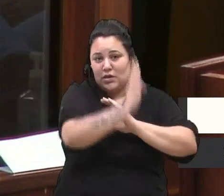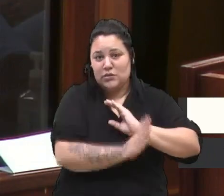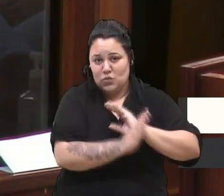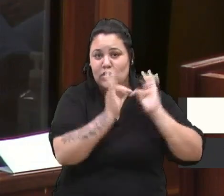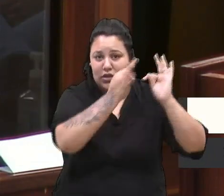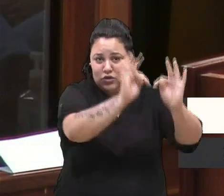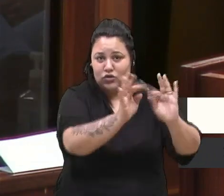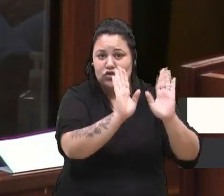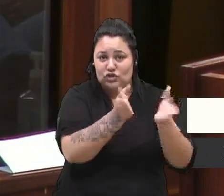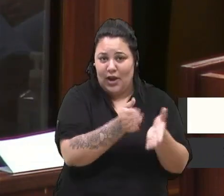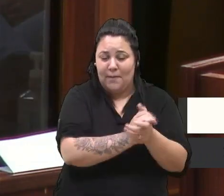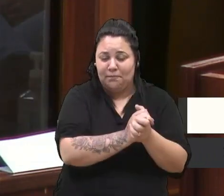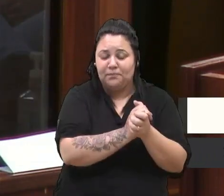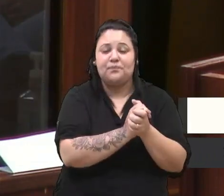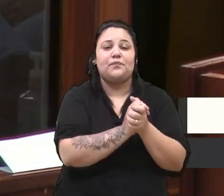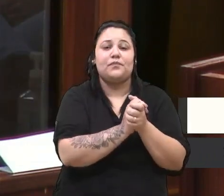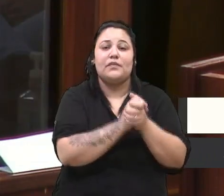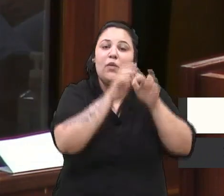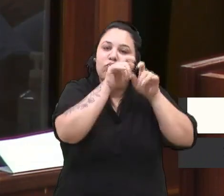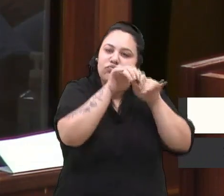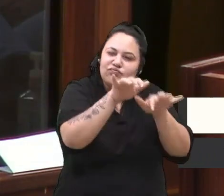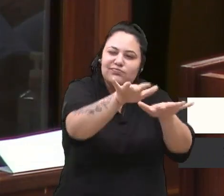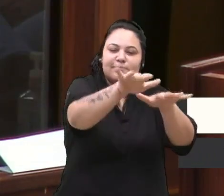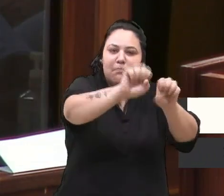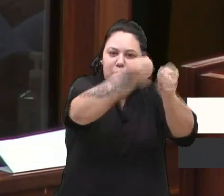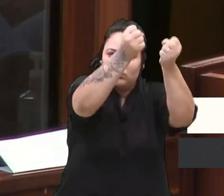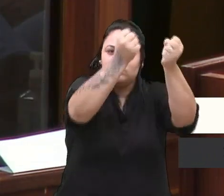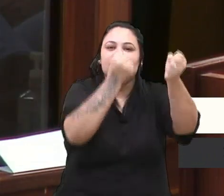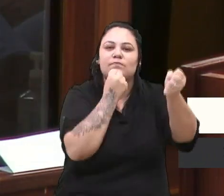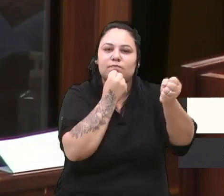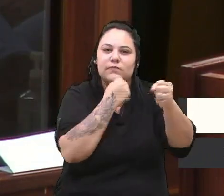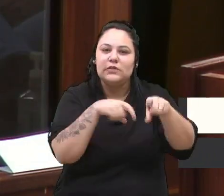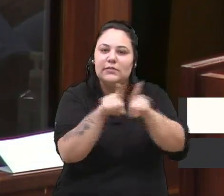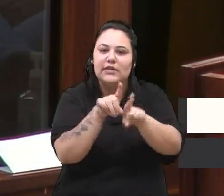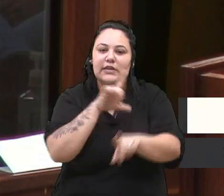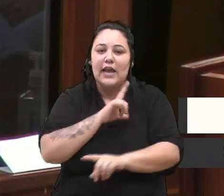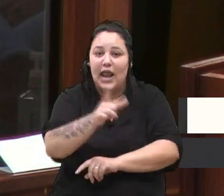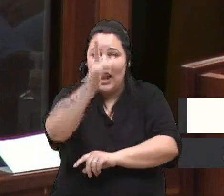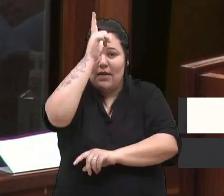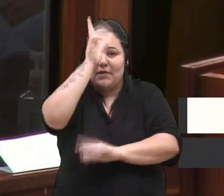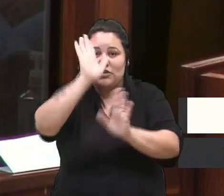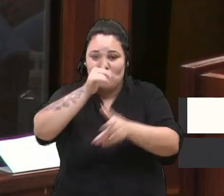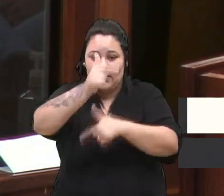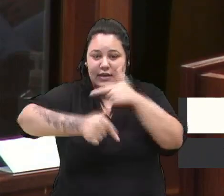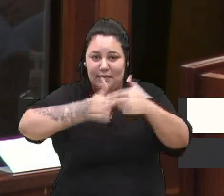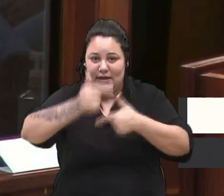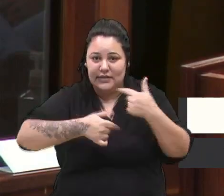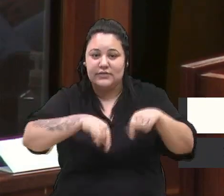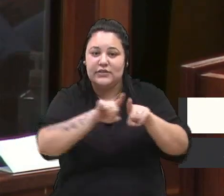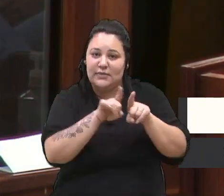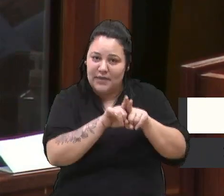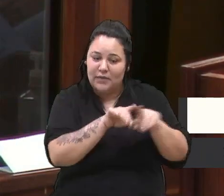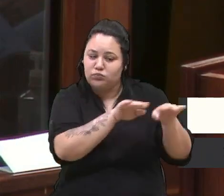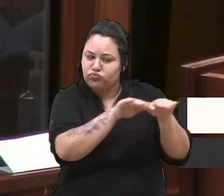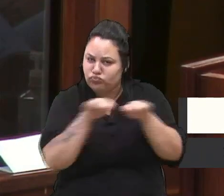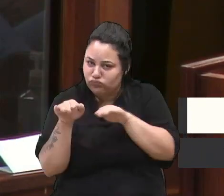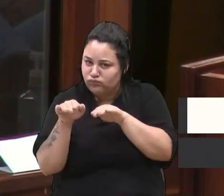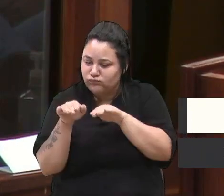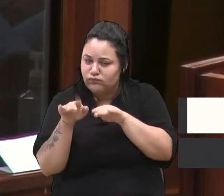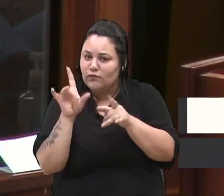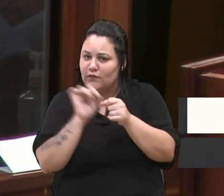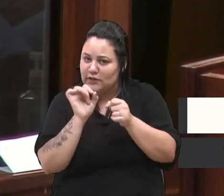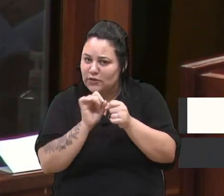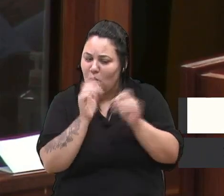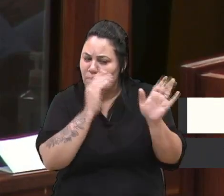tecnologia do canhão supersônico, e também nós temos a Alemanha trabalhando nesse mesmo setor,